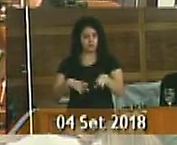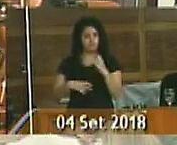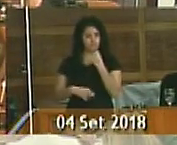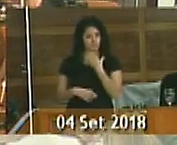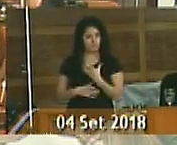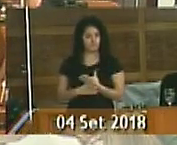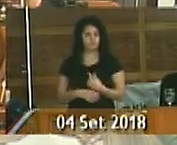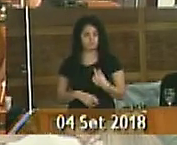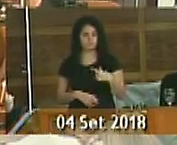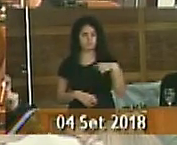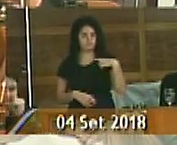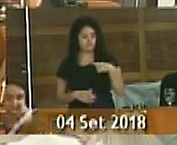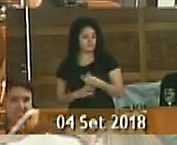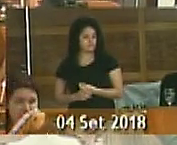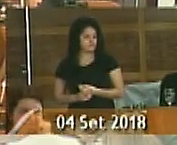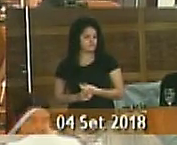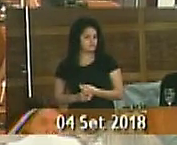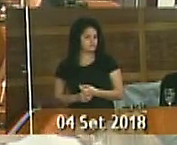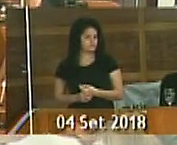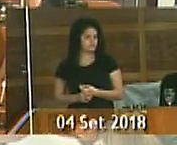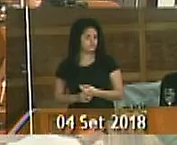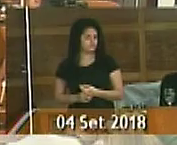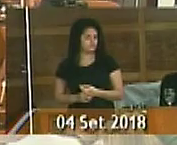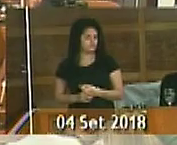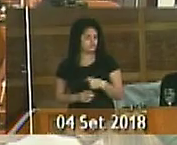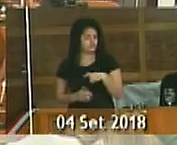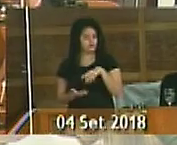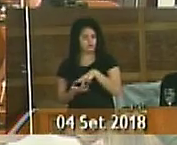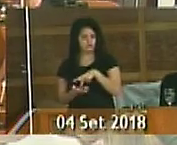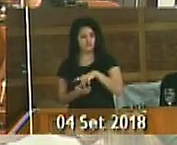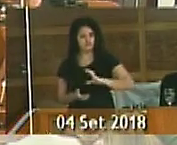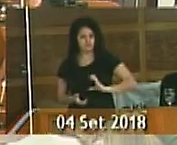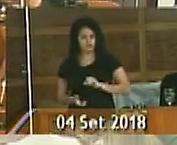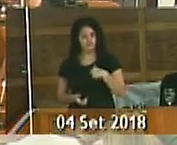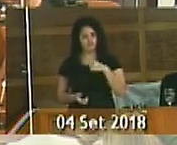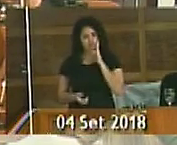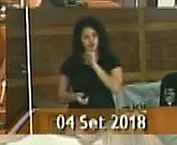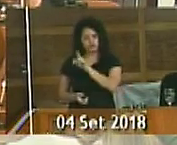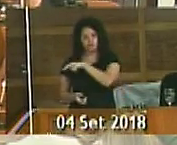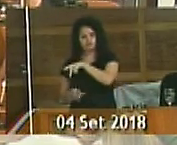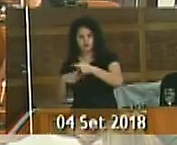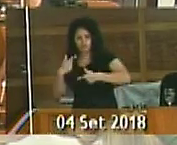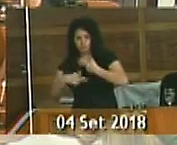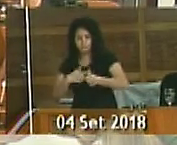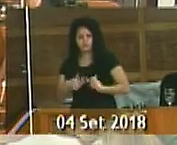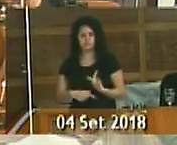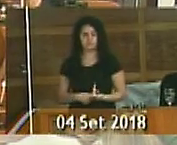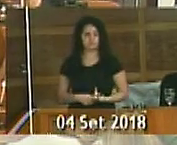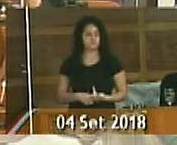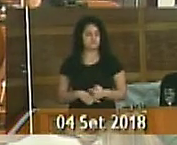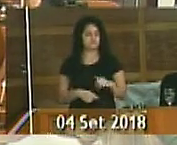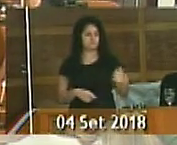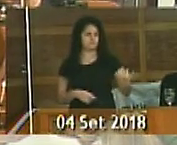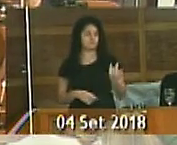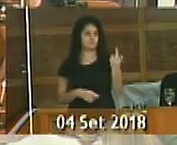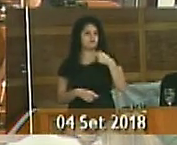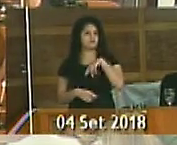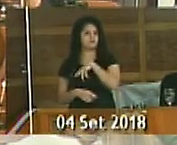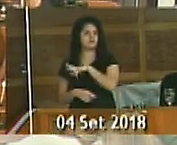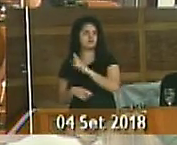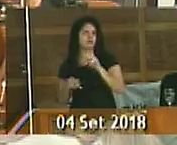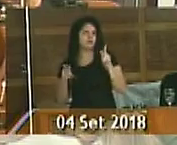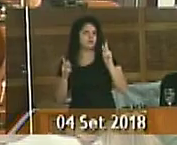que tem a minha admiração, tá? Isso é sincero, de coração, veja a sua luta, né, principalmente lá pelo lado